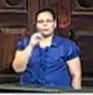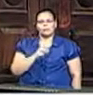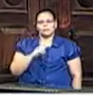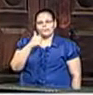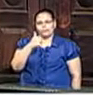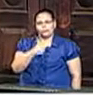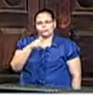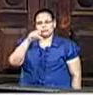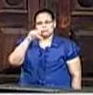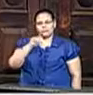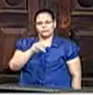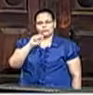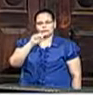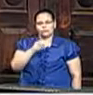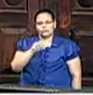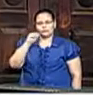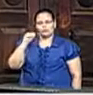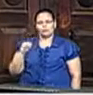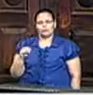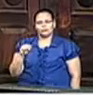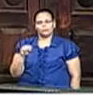de 1988.